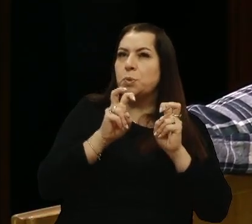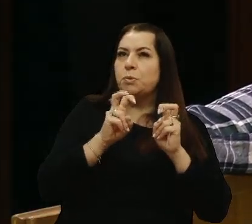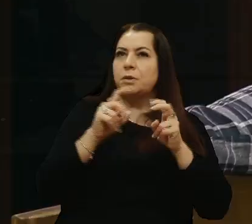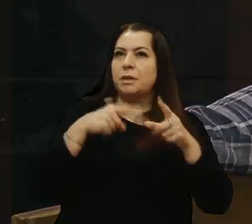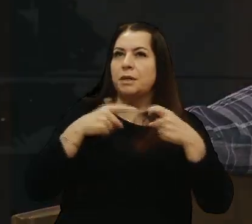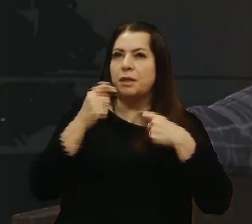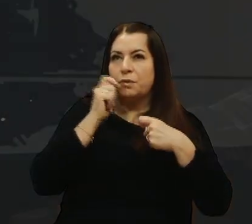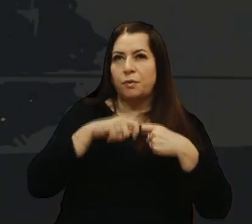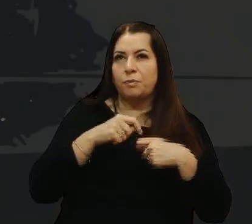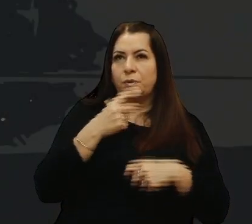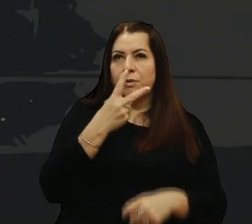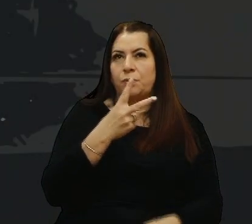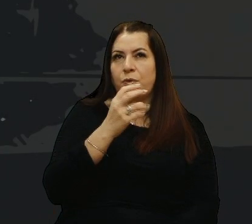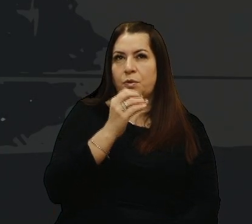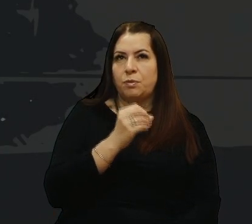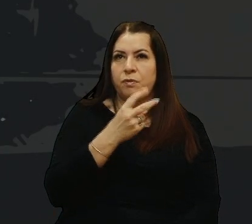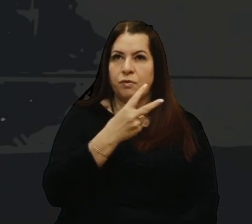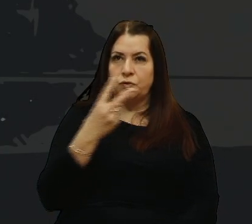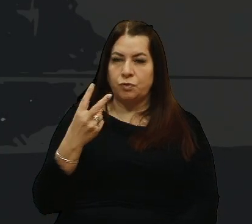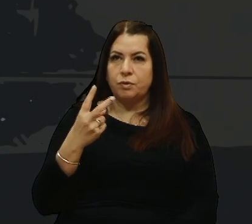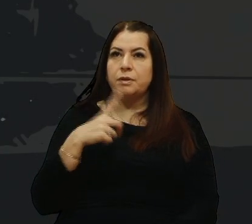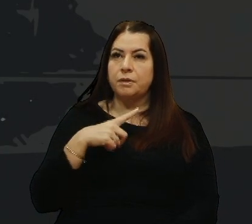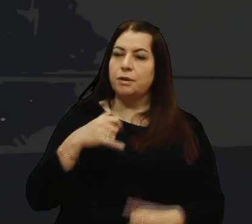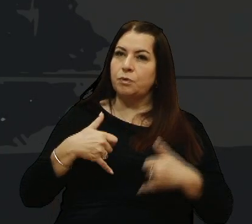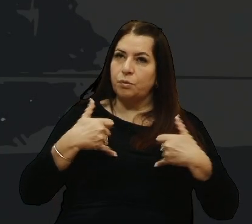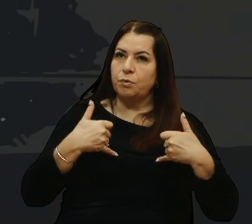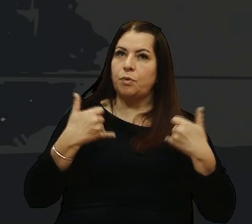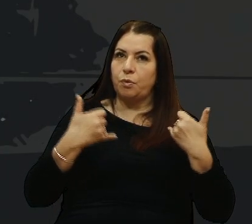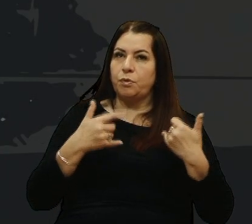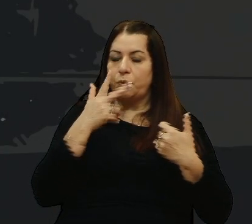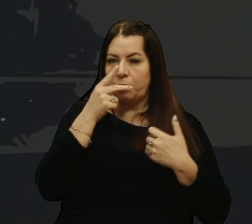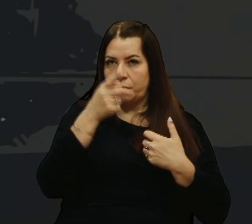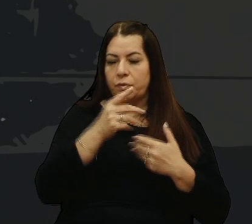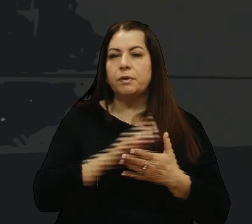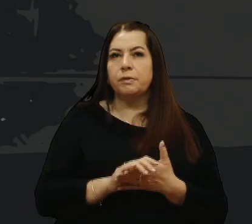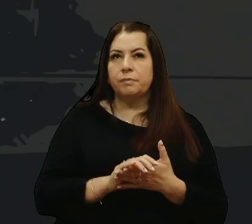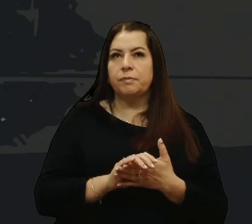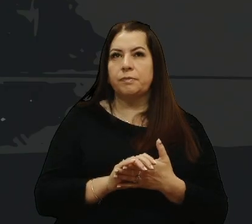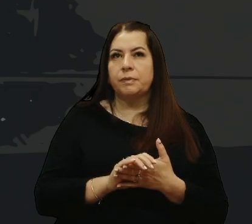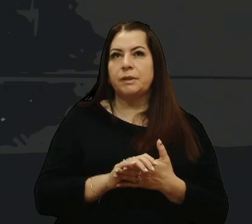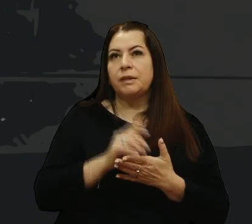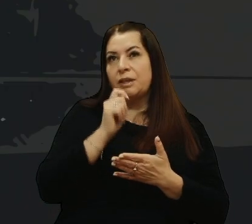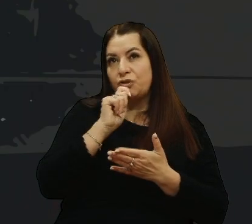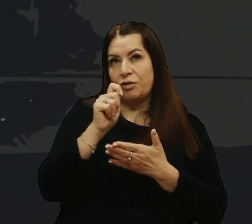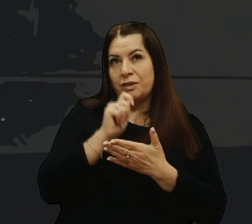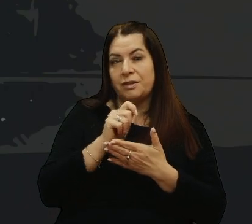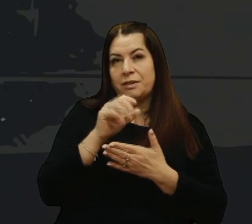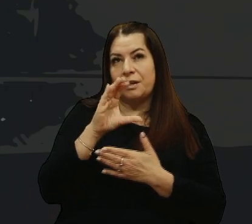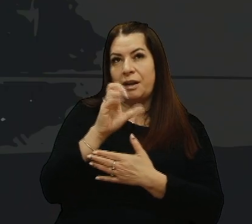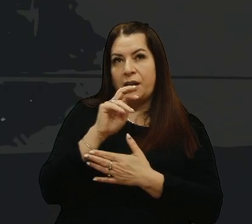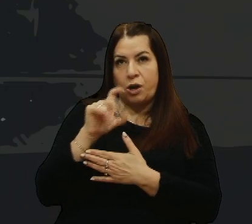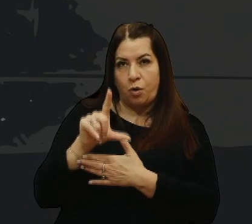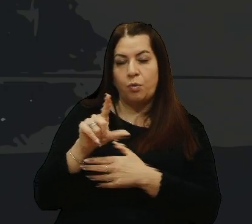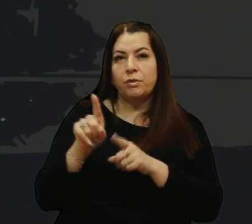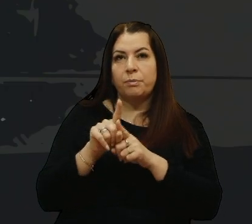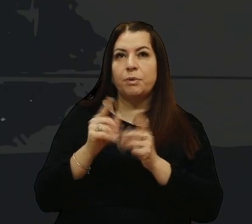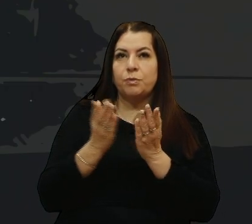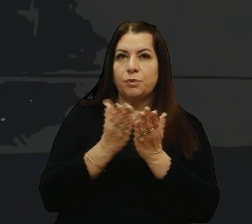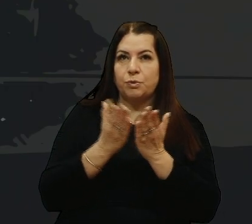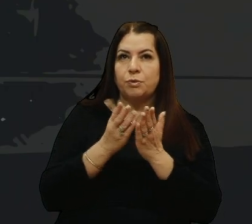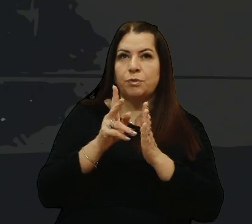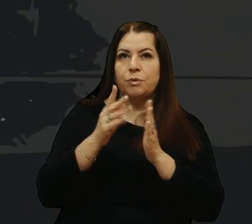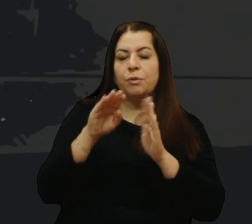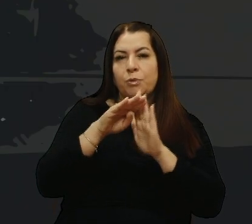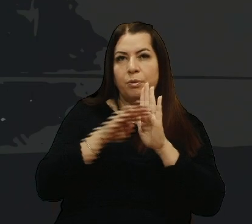da Ucrânia desde 2022. Eu tenho a honra, presidente, assim como o senhor, como a jornalista Carol Dallagnol, sou um estudante do programa